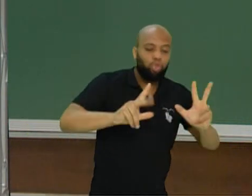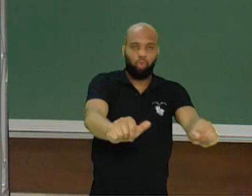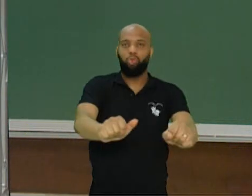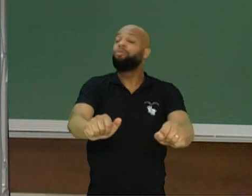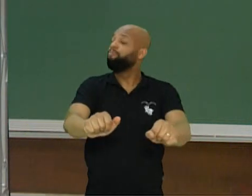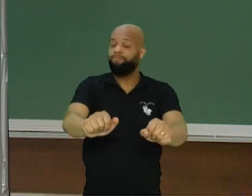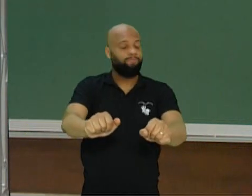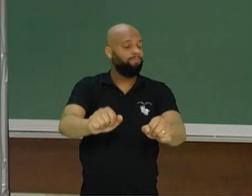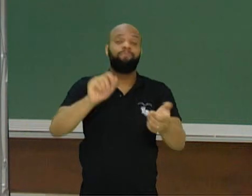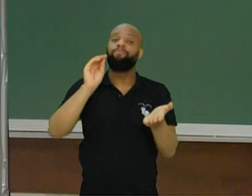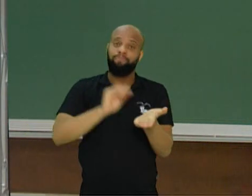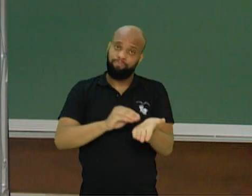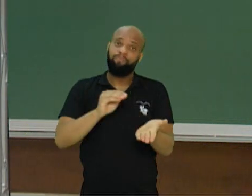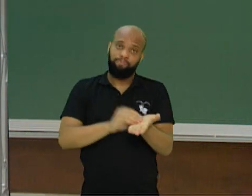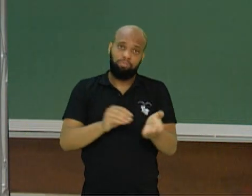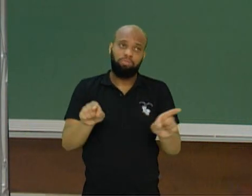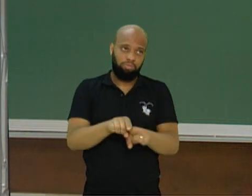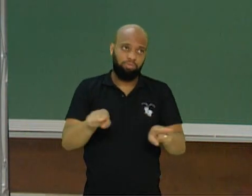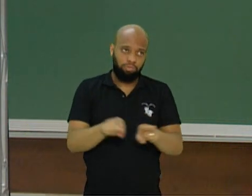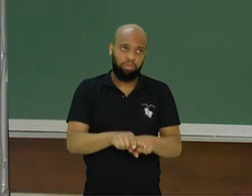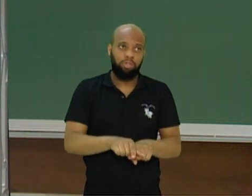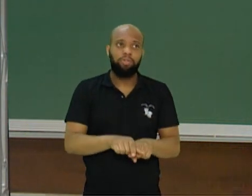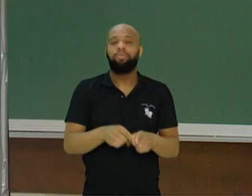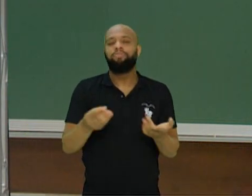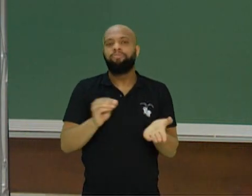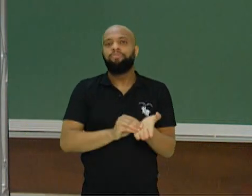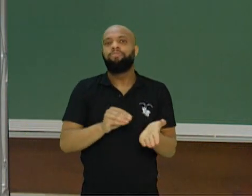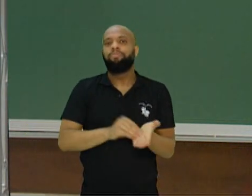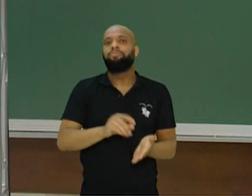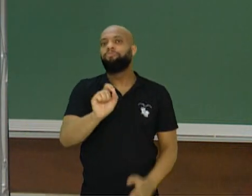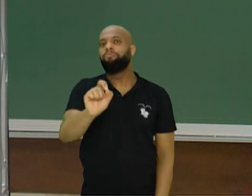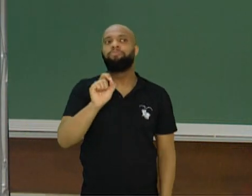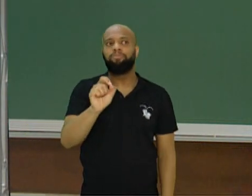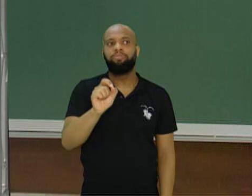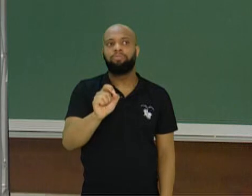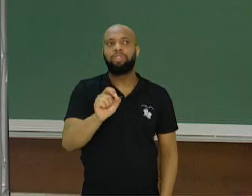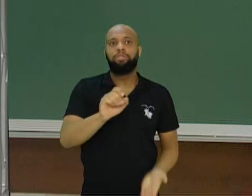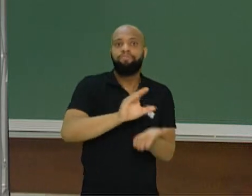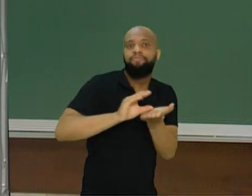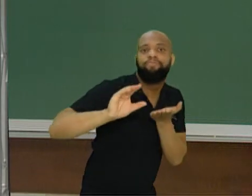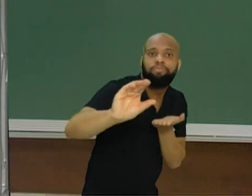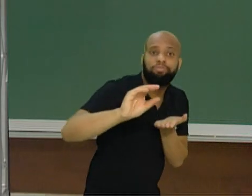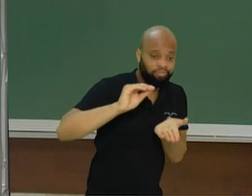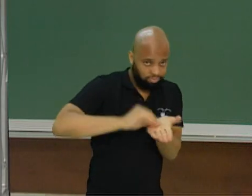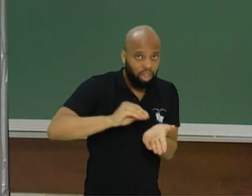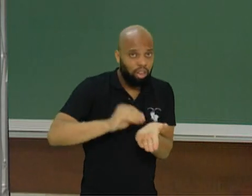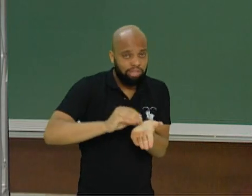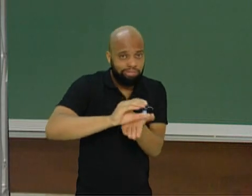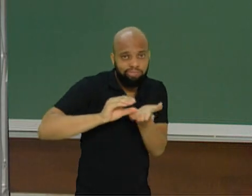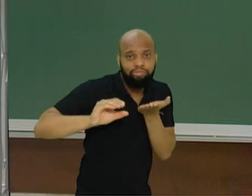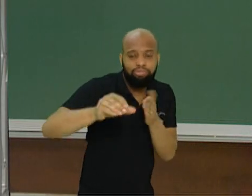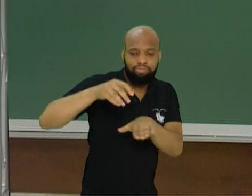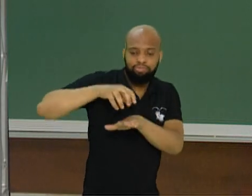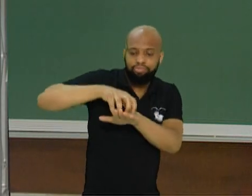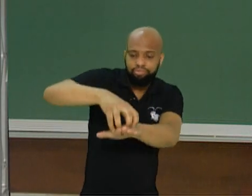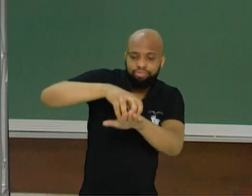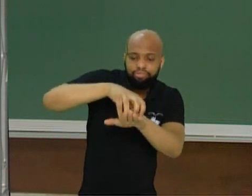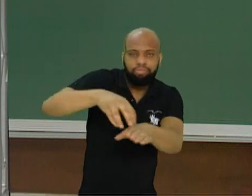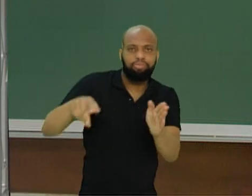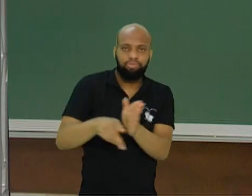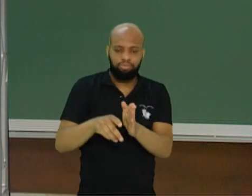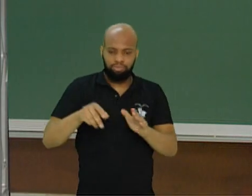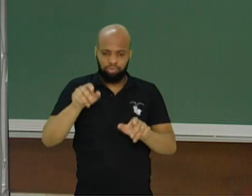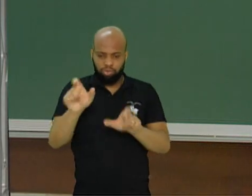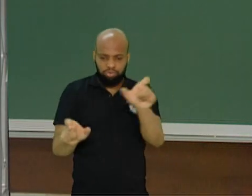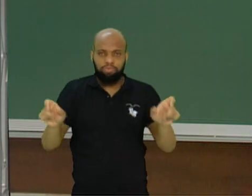né? Ele falta um pouco de investimento nessa questão dos transportes coletivos para que